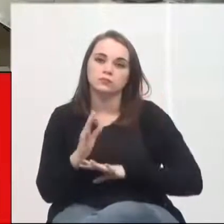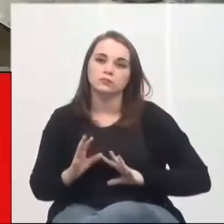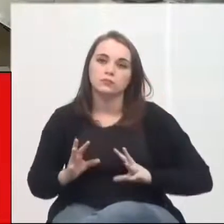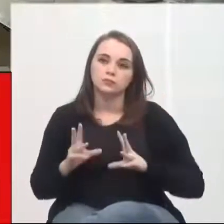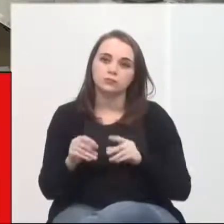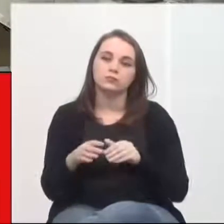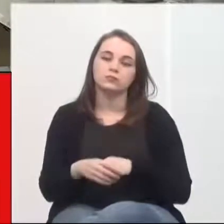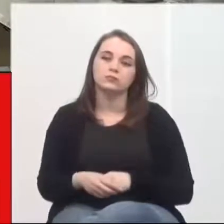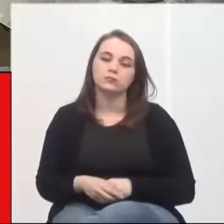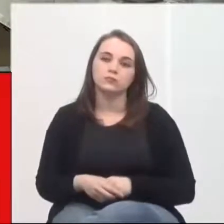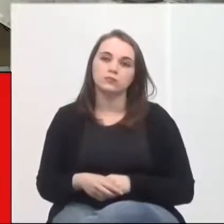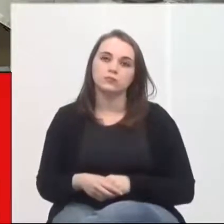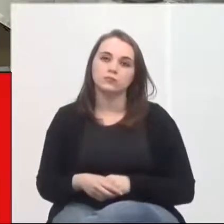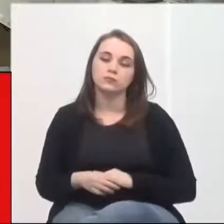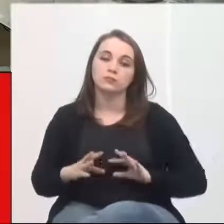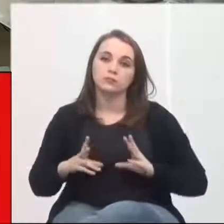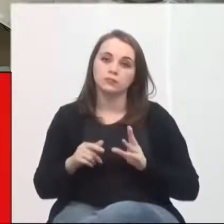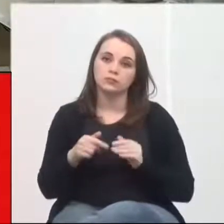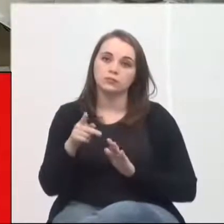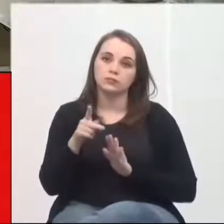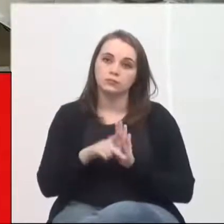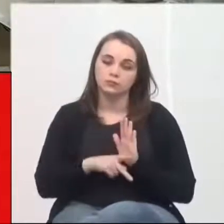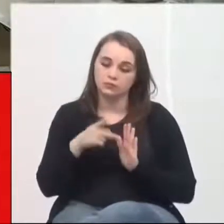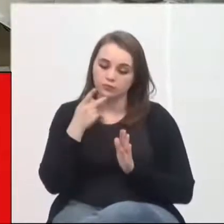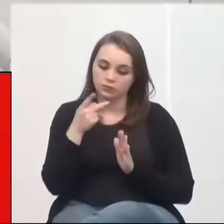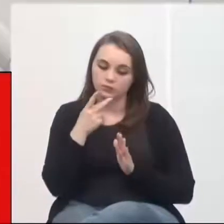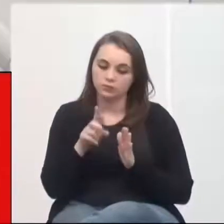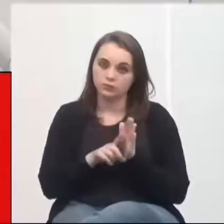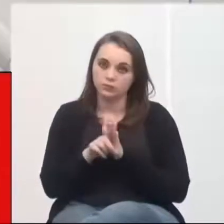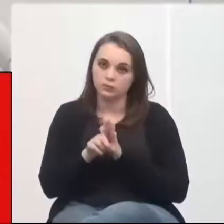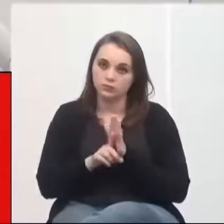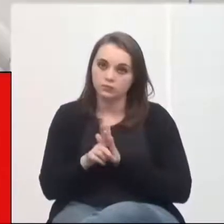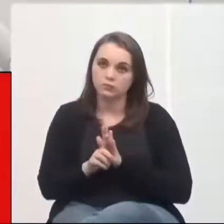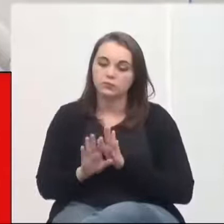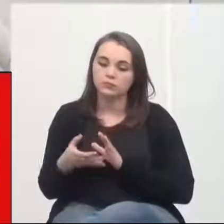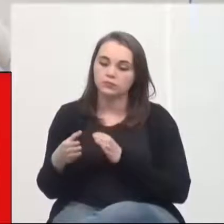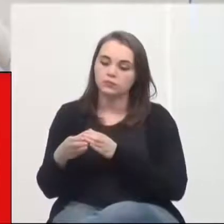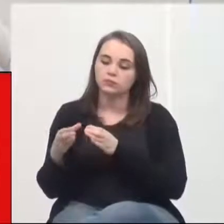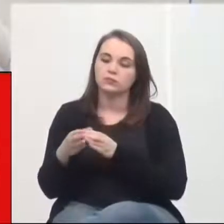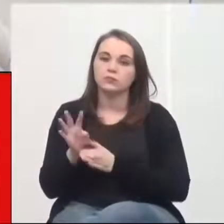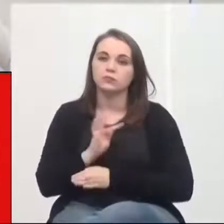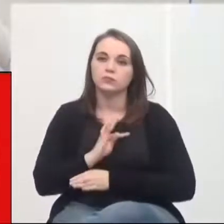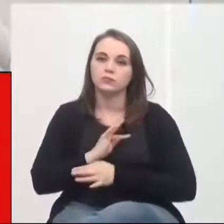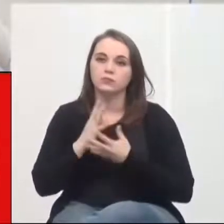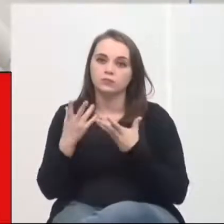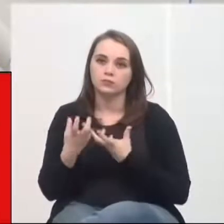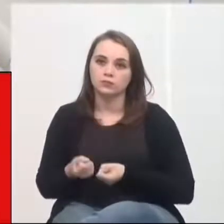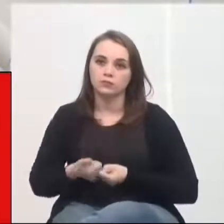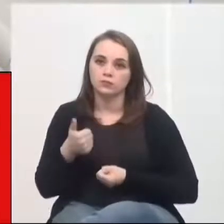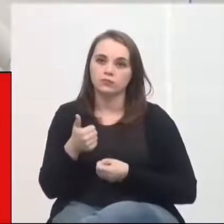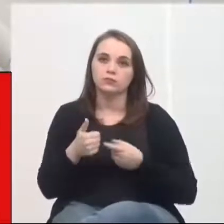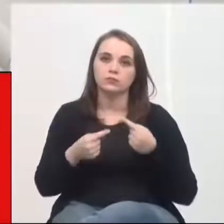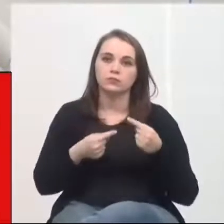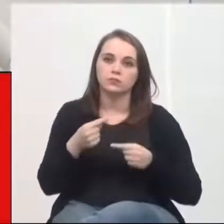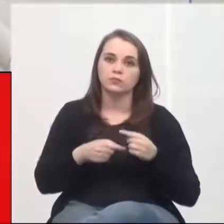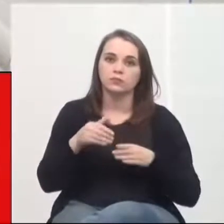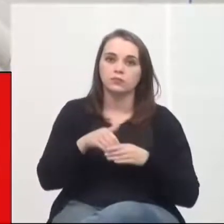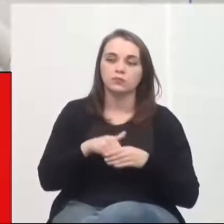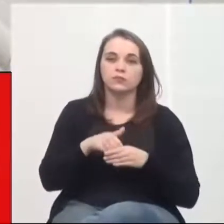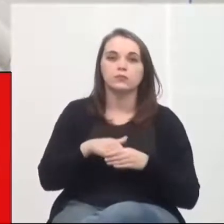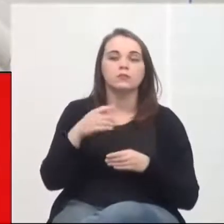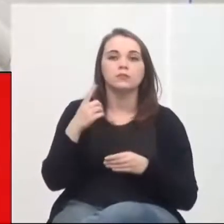Aprovado por unanimidade. Todos os projetos mencionados foram analisados pelas comissões e aprovados em primeira discussão e votação na sessão